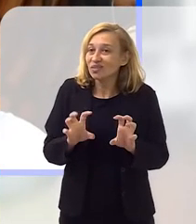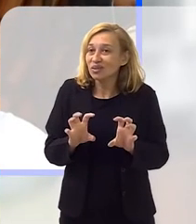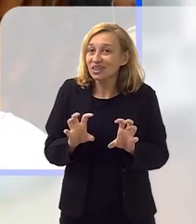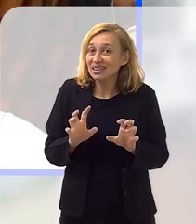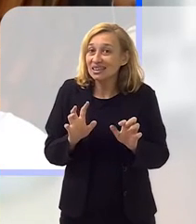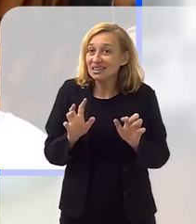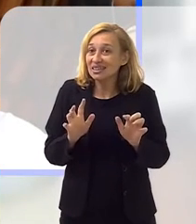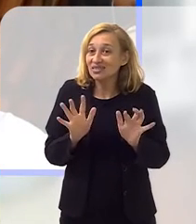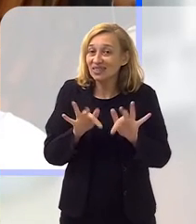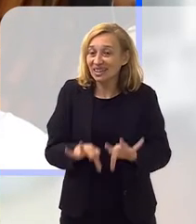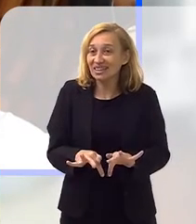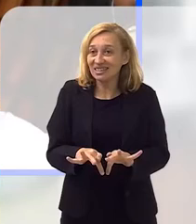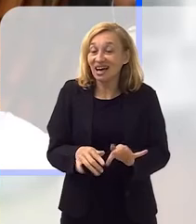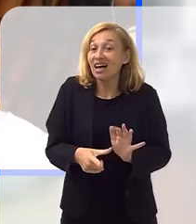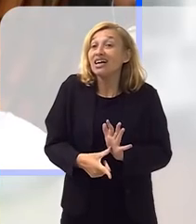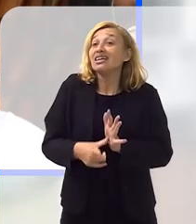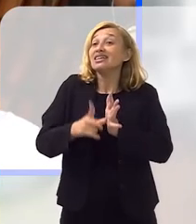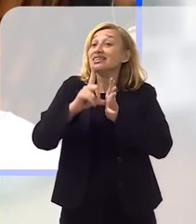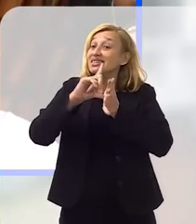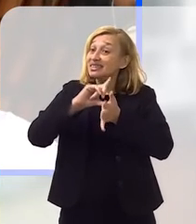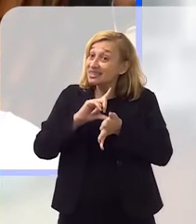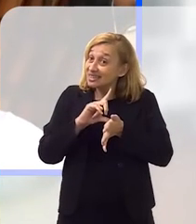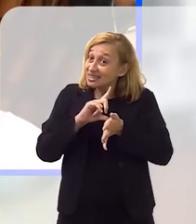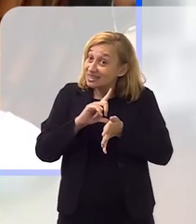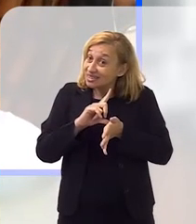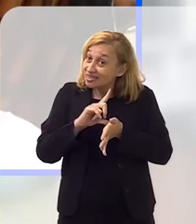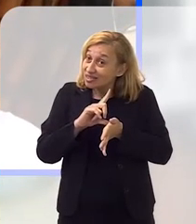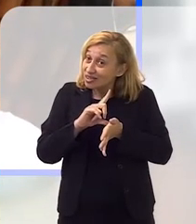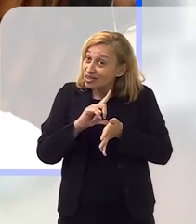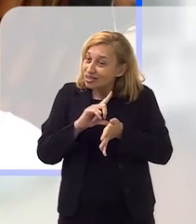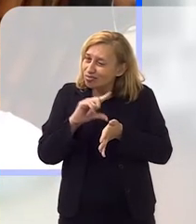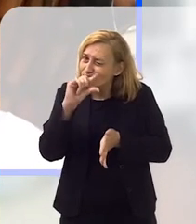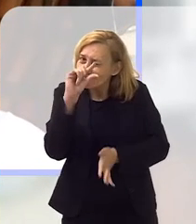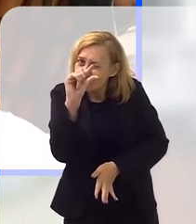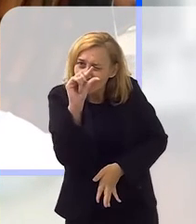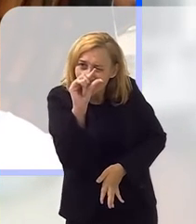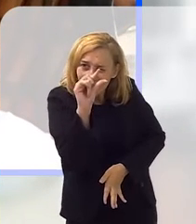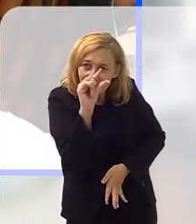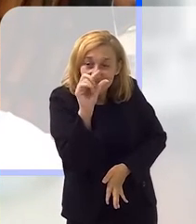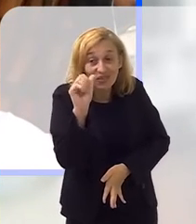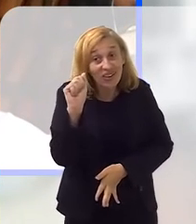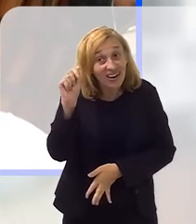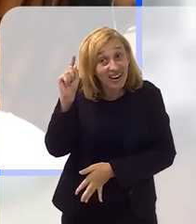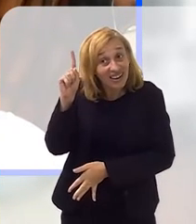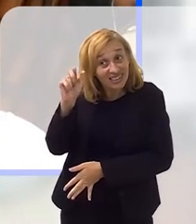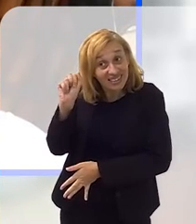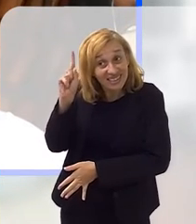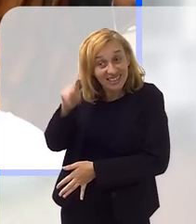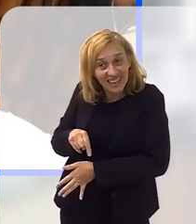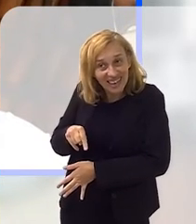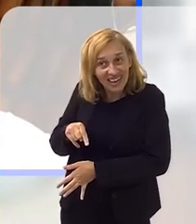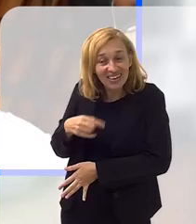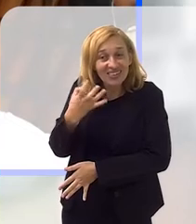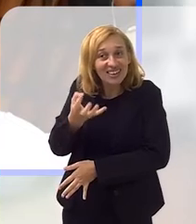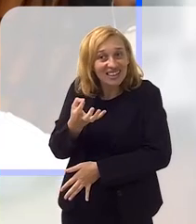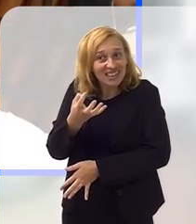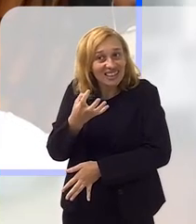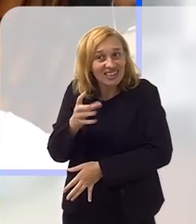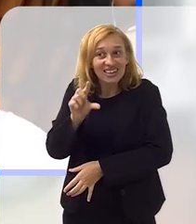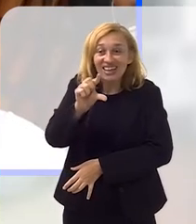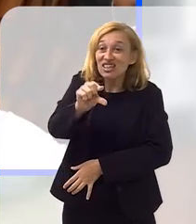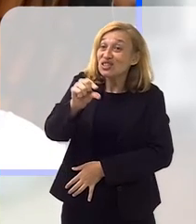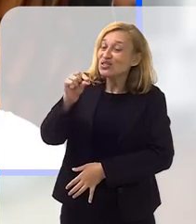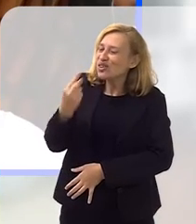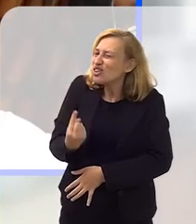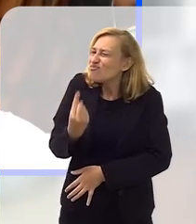acabando. Eu não queria encerrar antes que a gente tivesse uma palhinha do André.